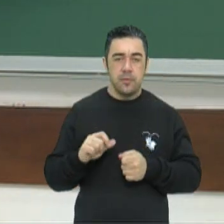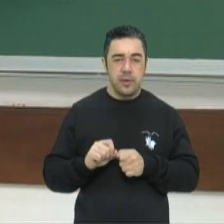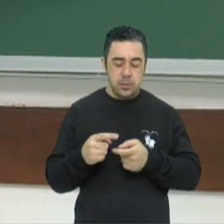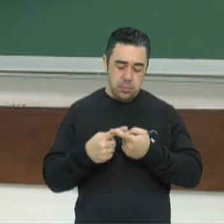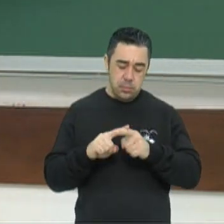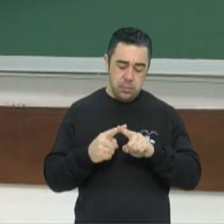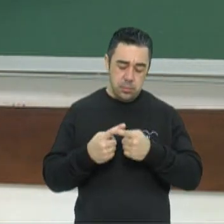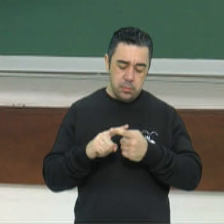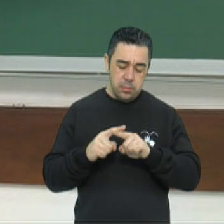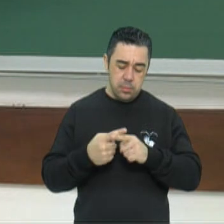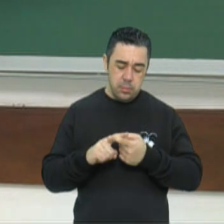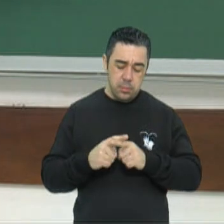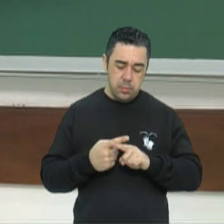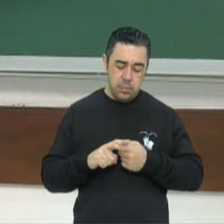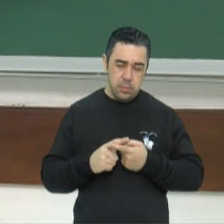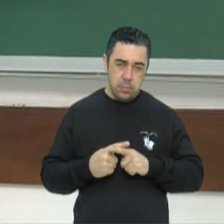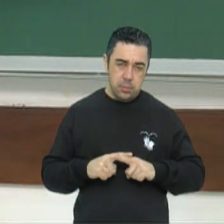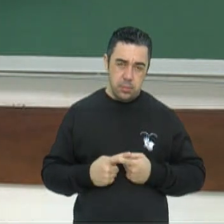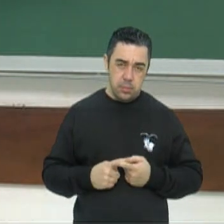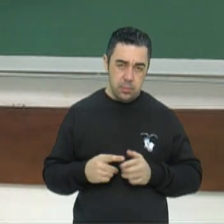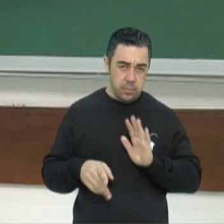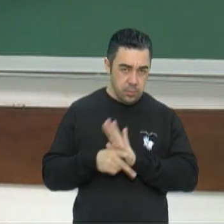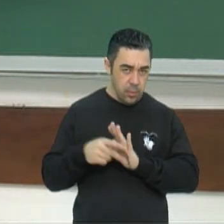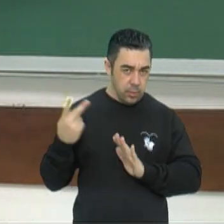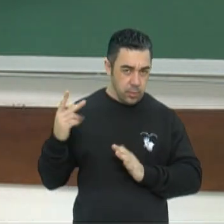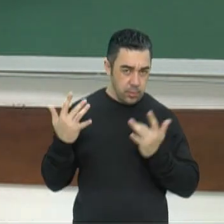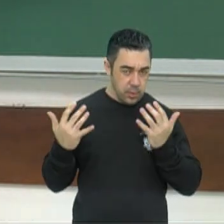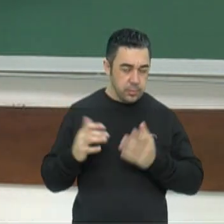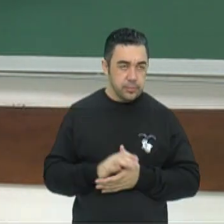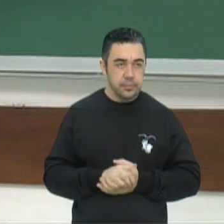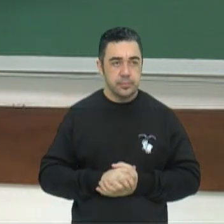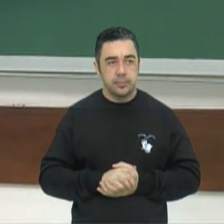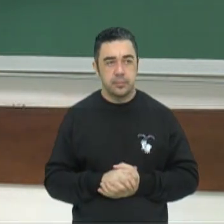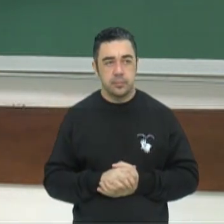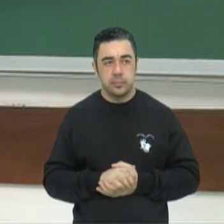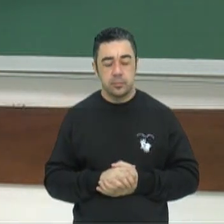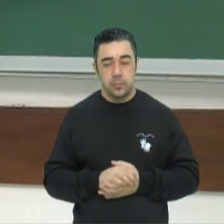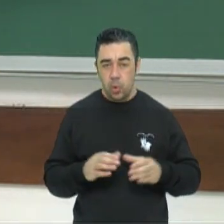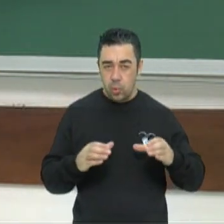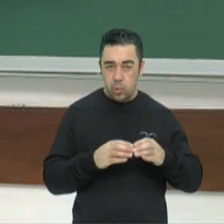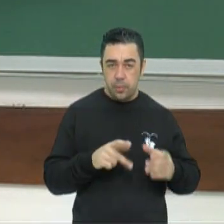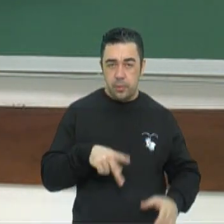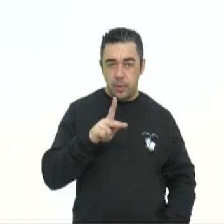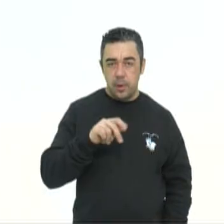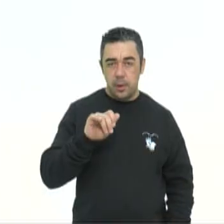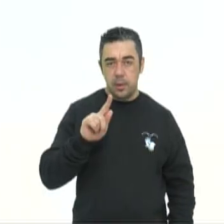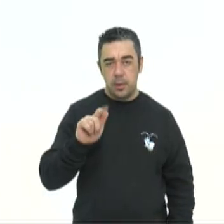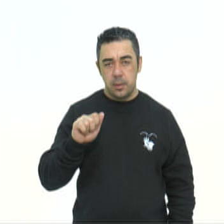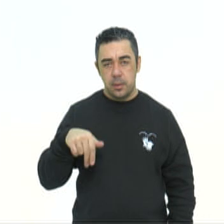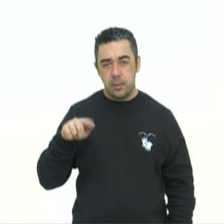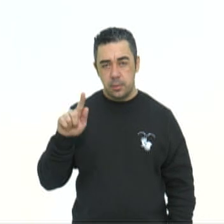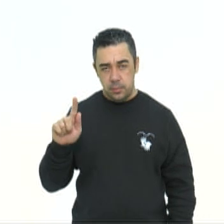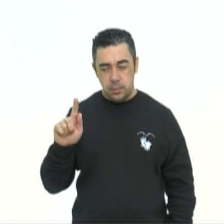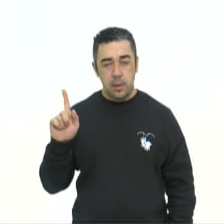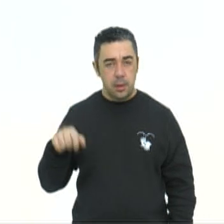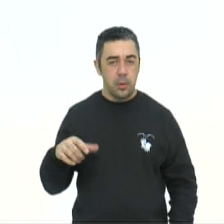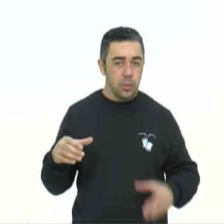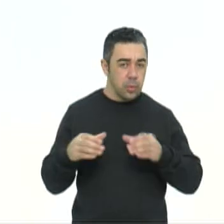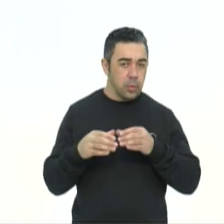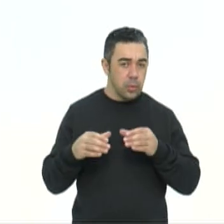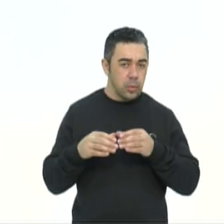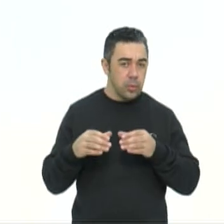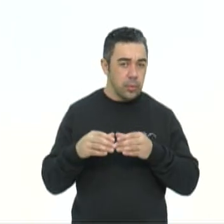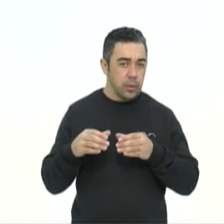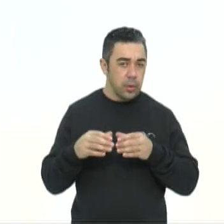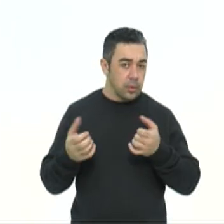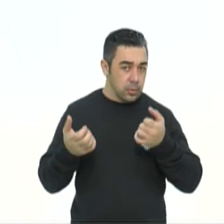seu artesanato aqui. Vamos em frente? E os Caigangues, eles, isso